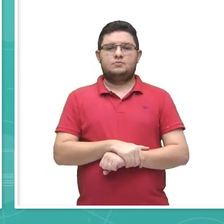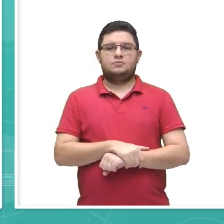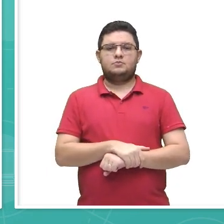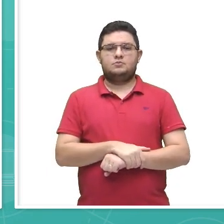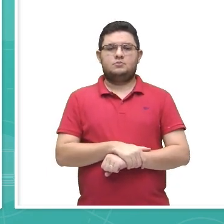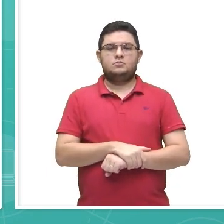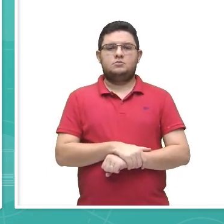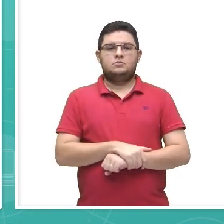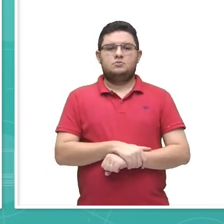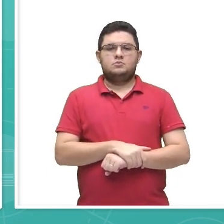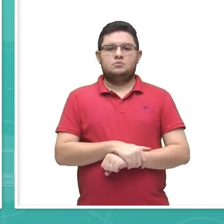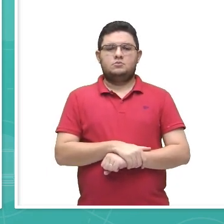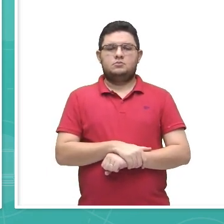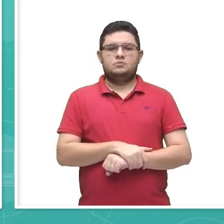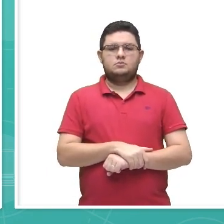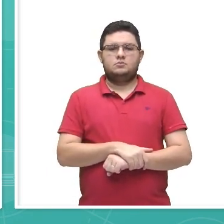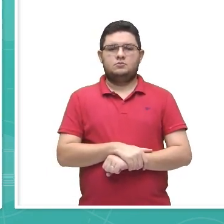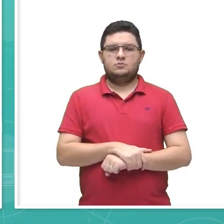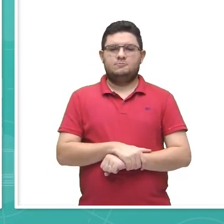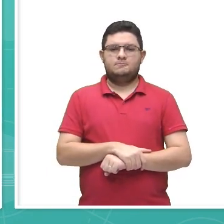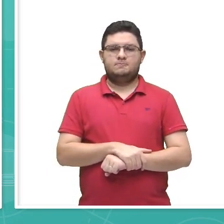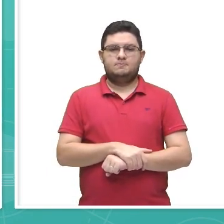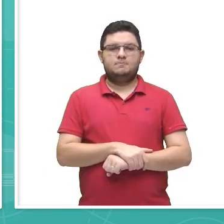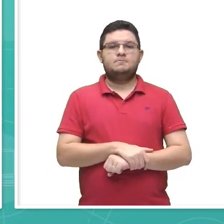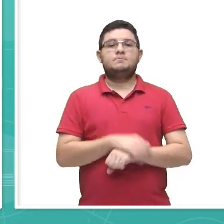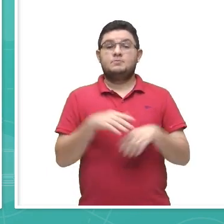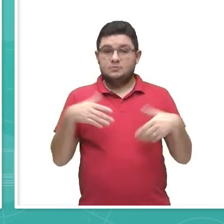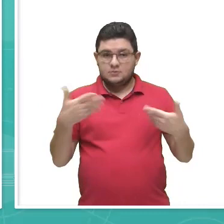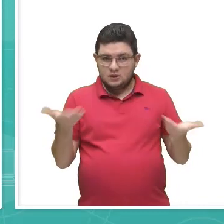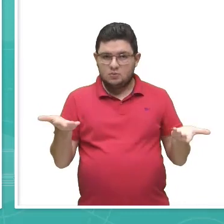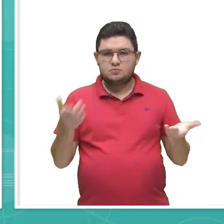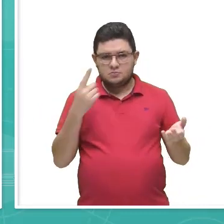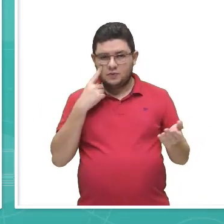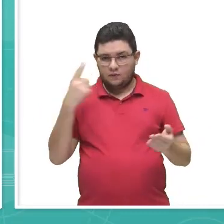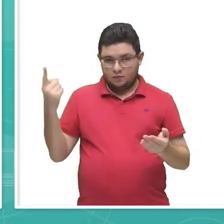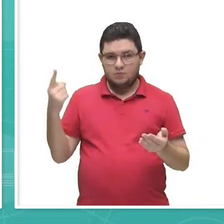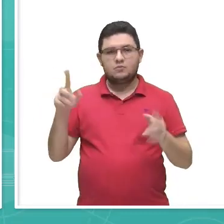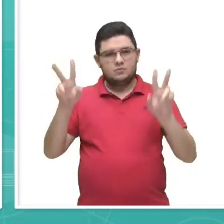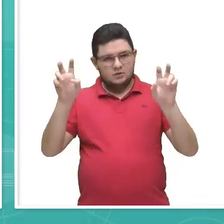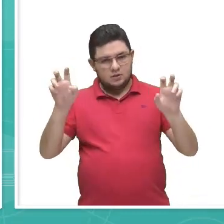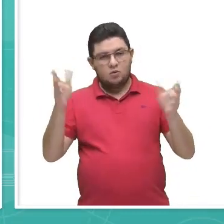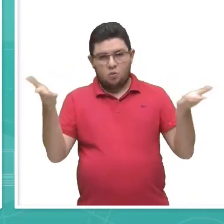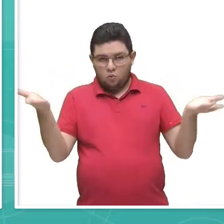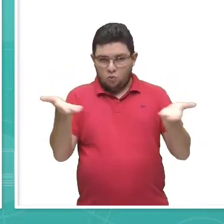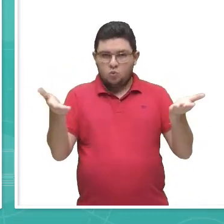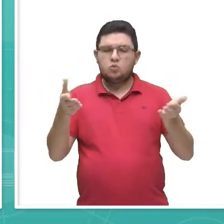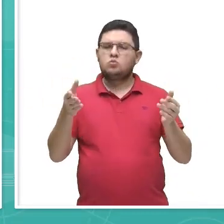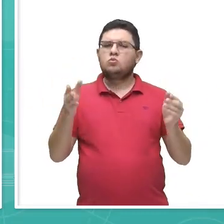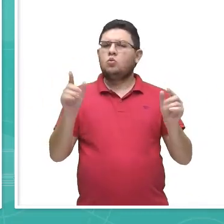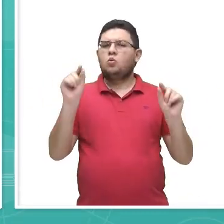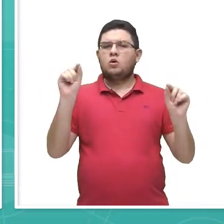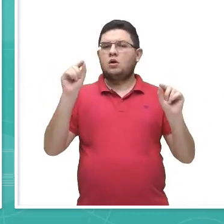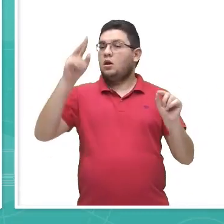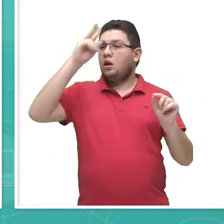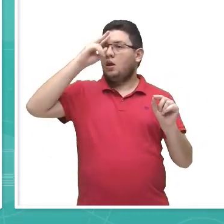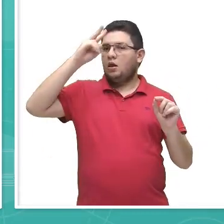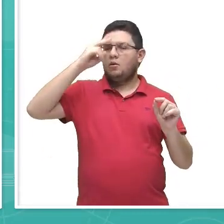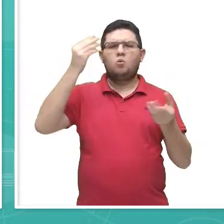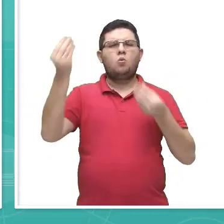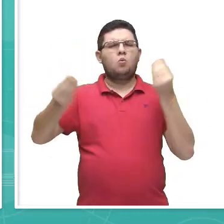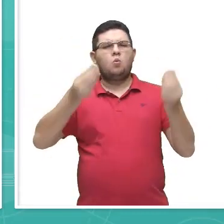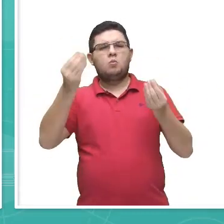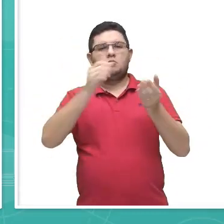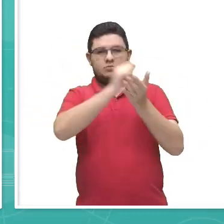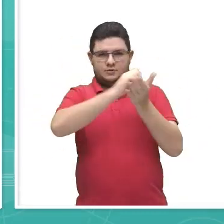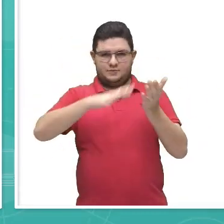também adverbs of frequency. Então, esse foi o nosso assunto que a gente vai dar uma relembrada hoje através das nossas atividades. Então, vamos